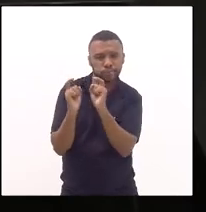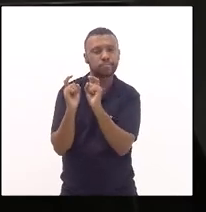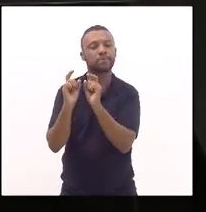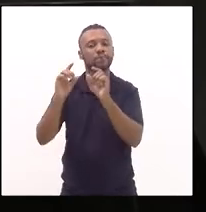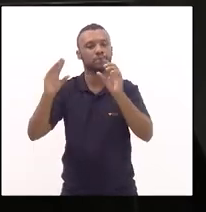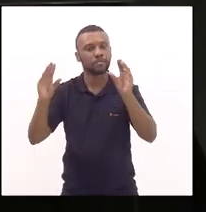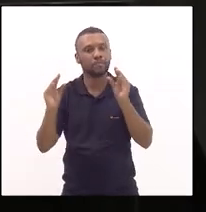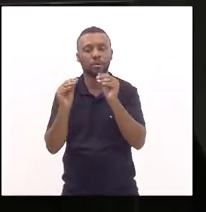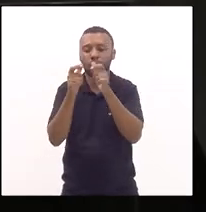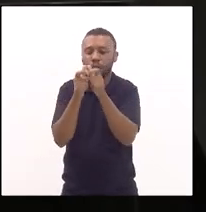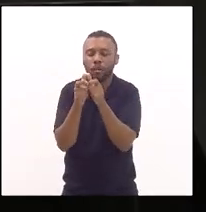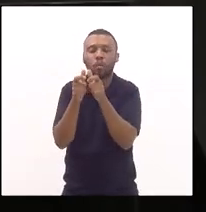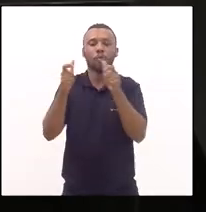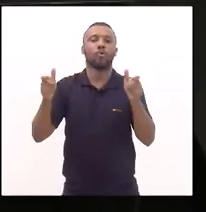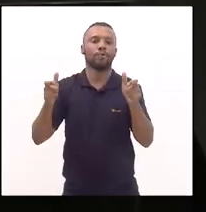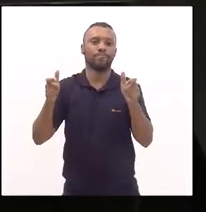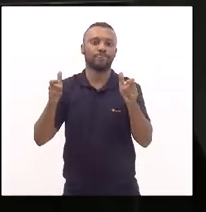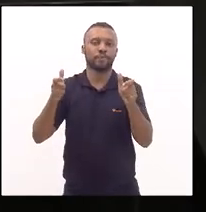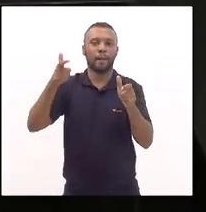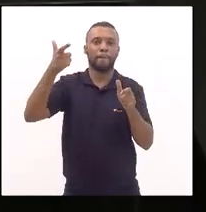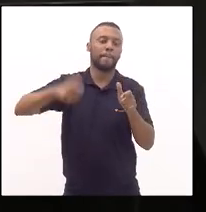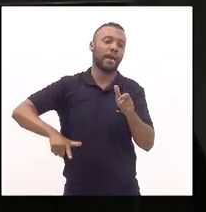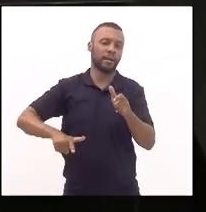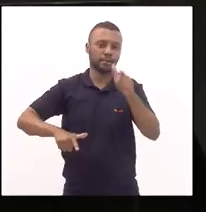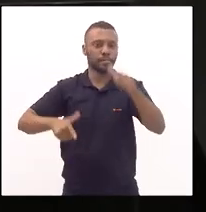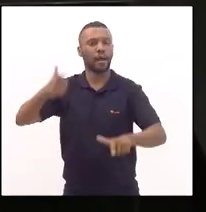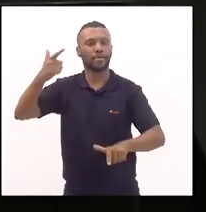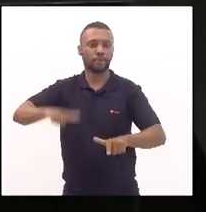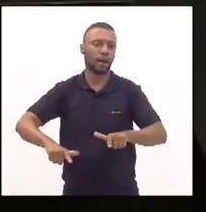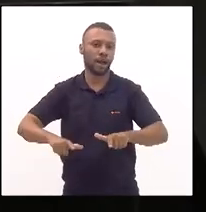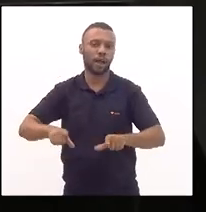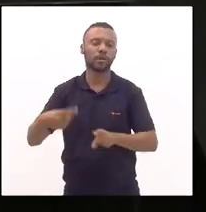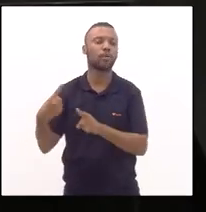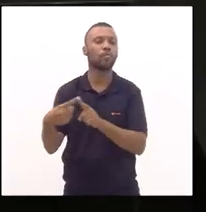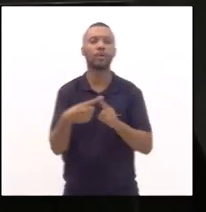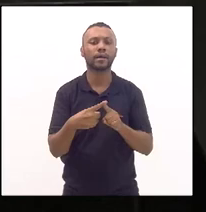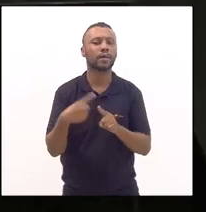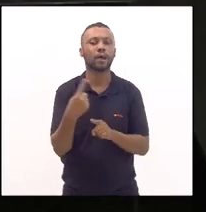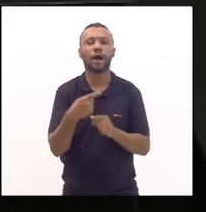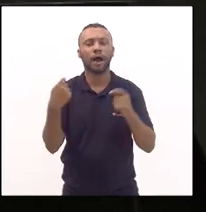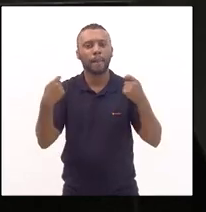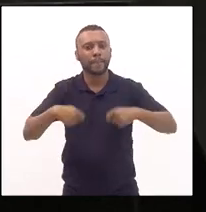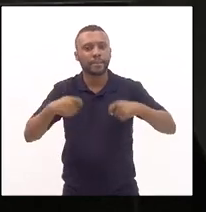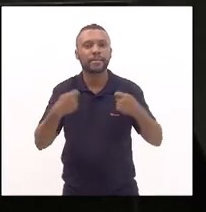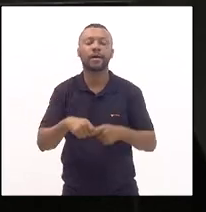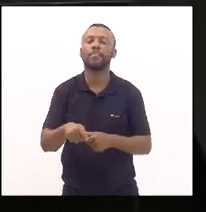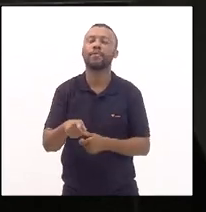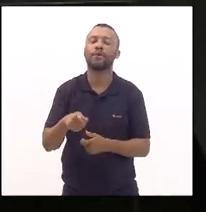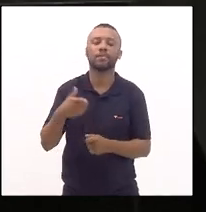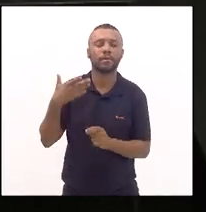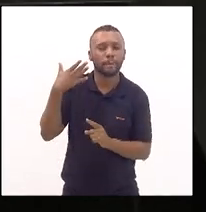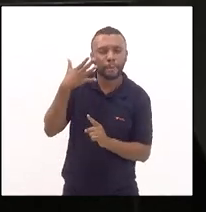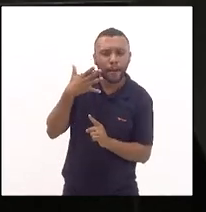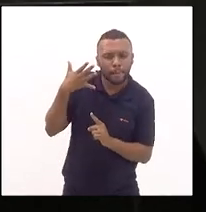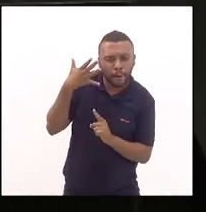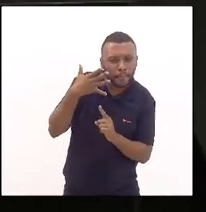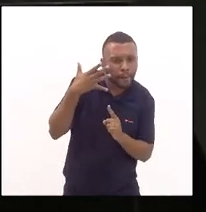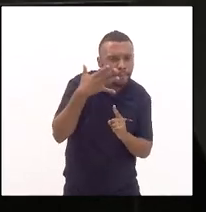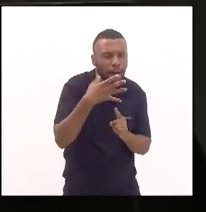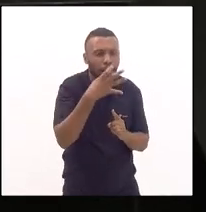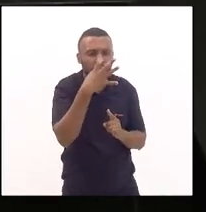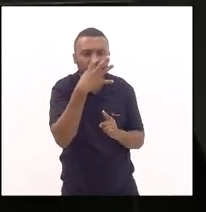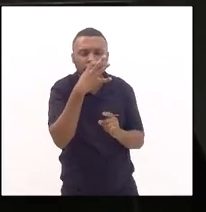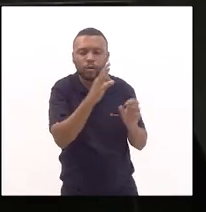mais ampliado, porque nós precisamos ainda escutar um pouco mais